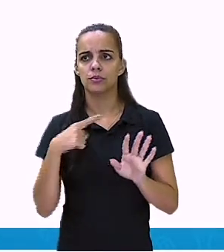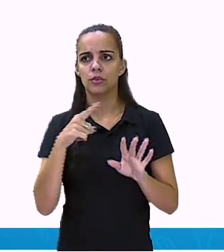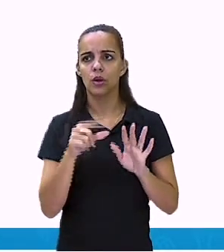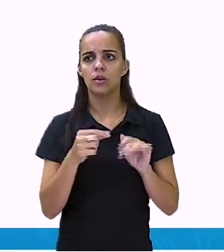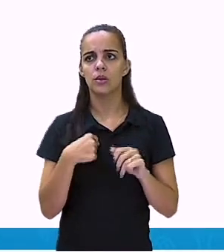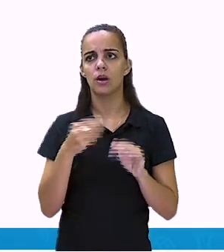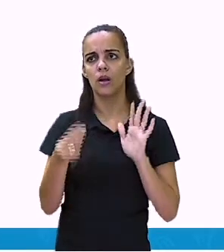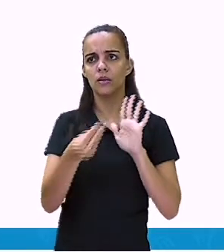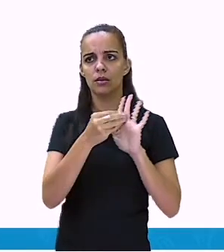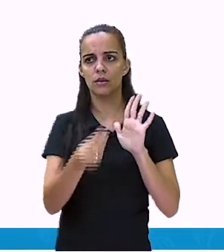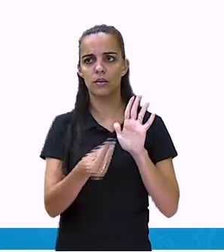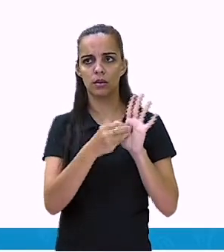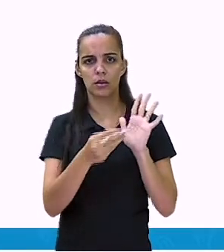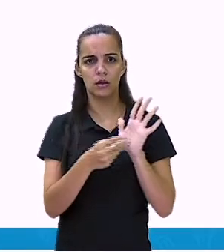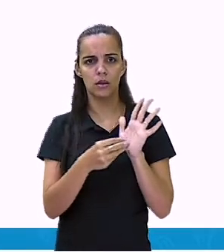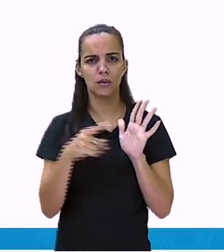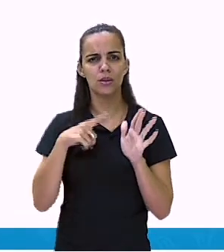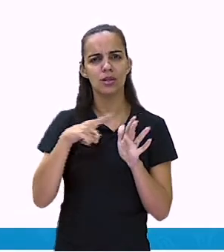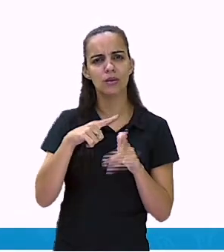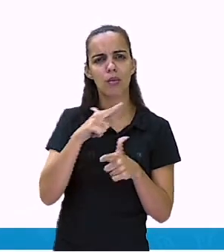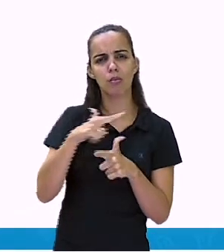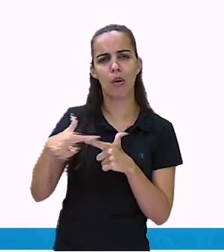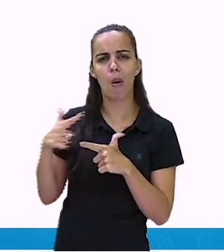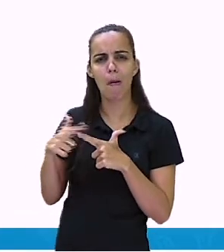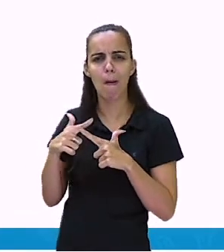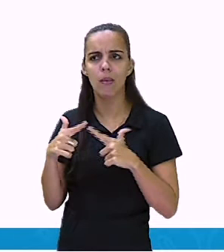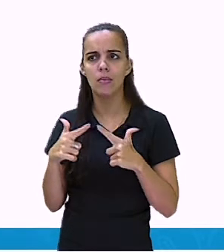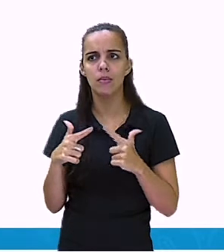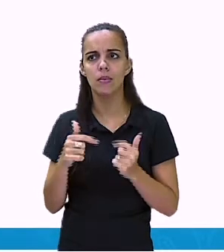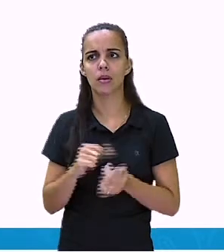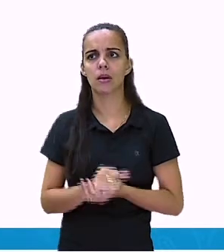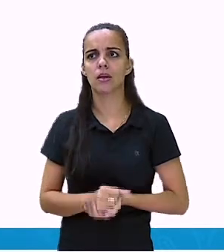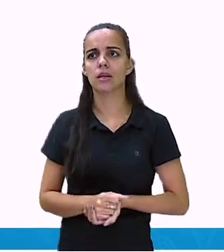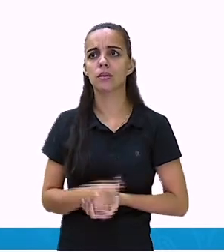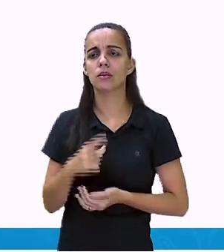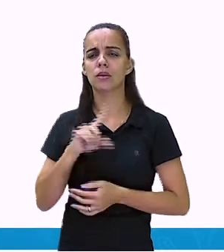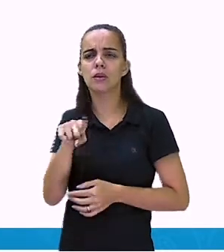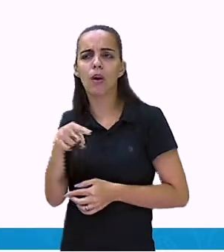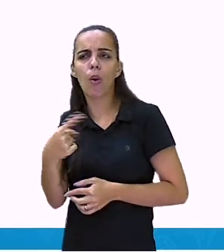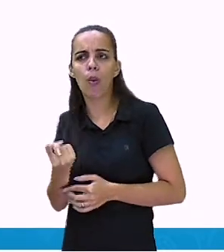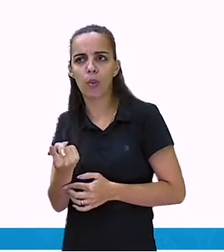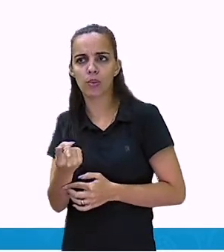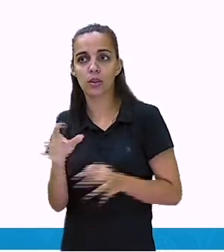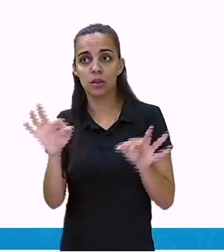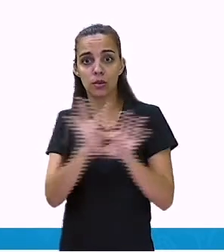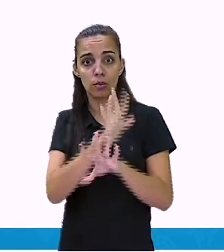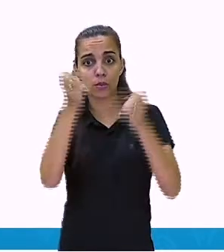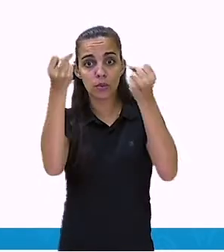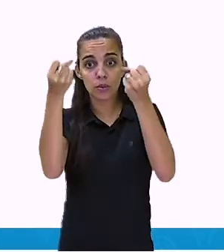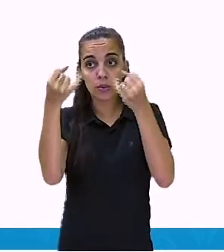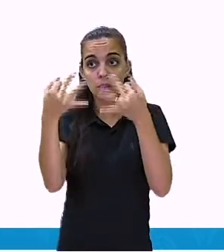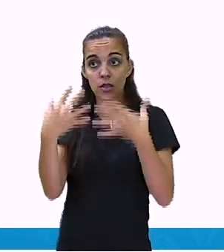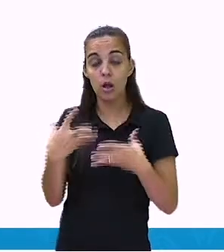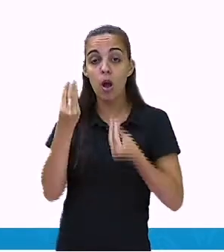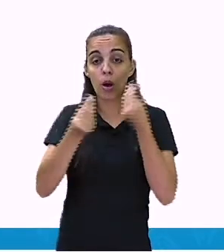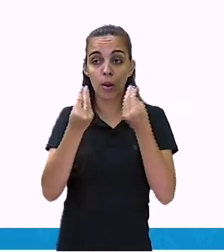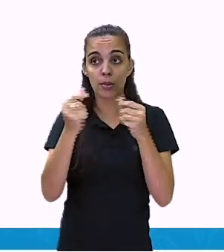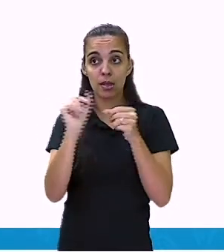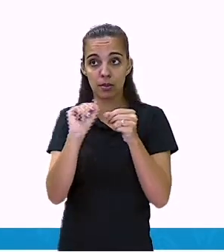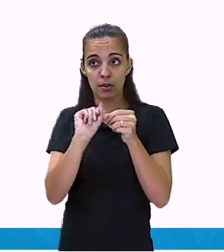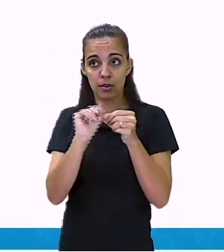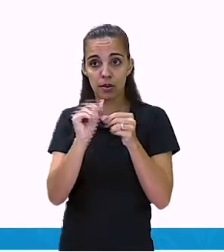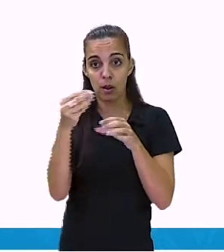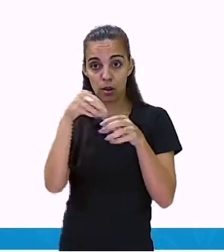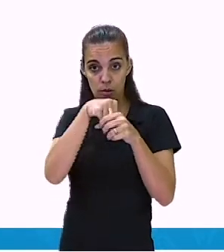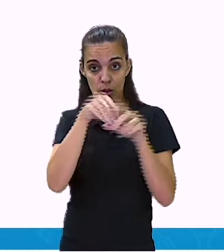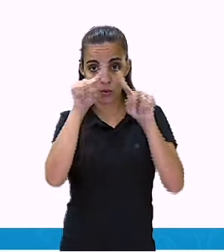colocando cada situação com a resposta, tá? E quando eu terminar, eu vou explicar como que você vai fazer